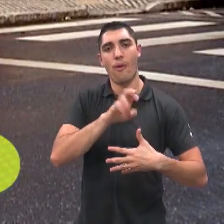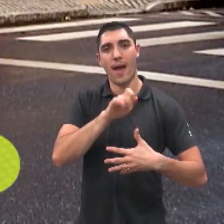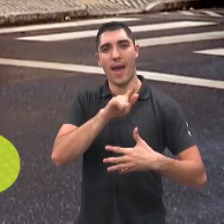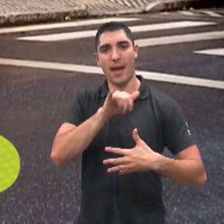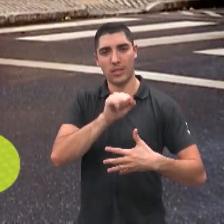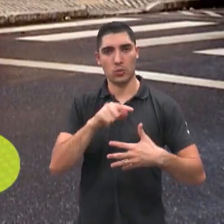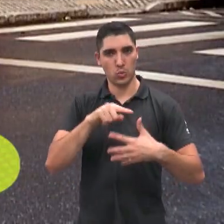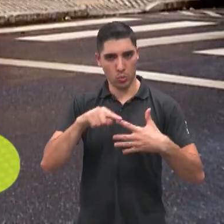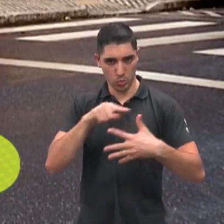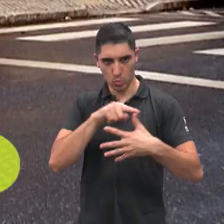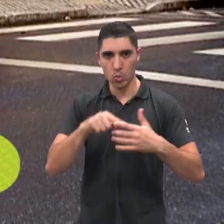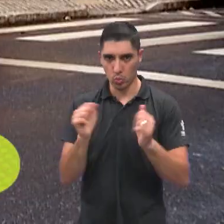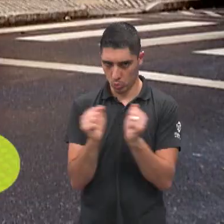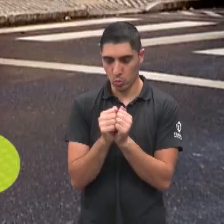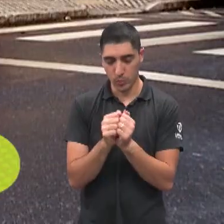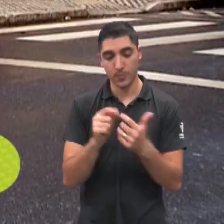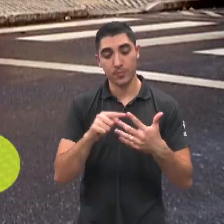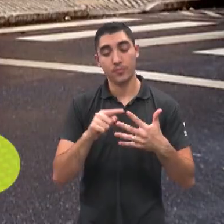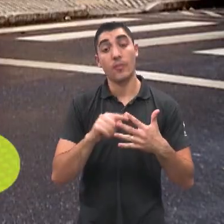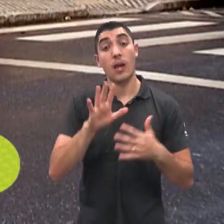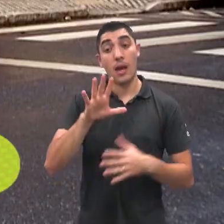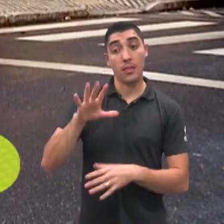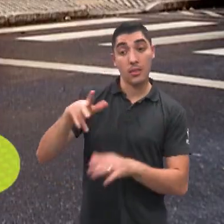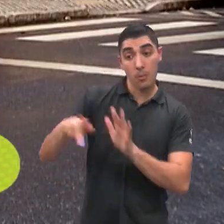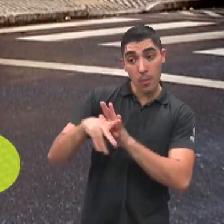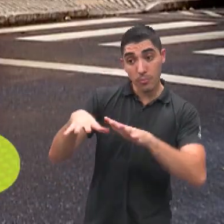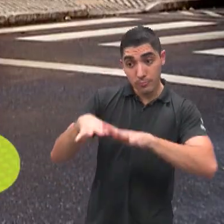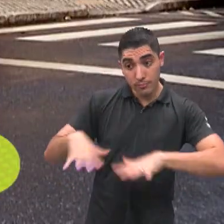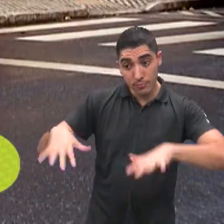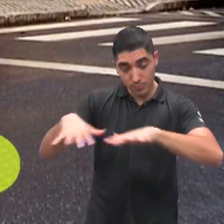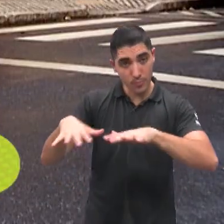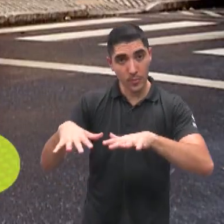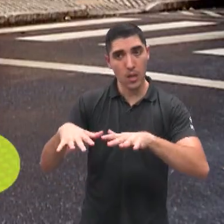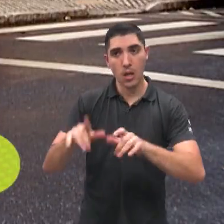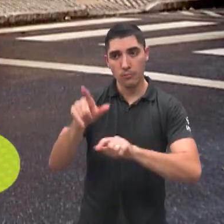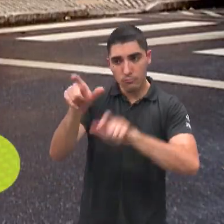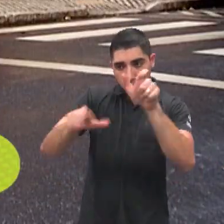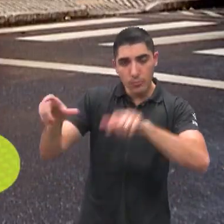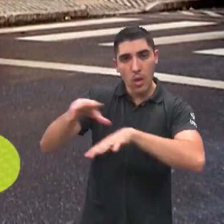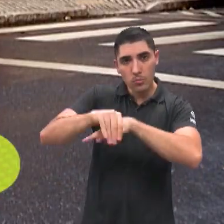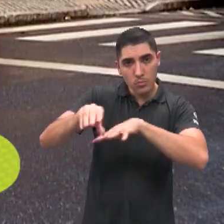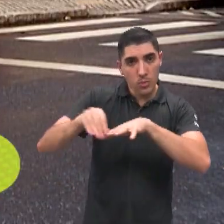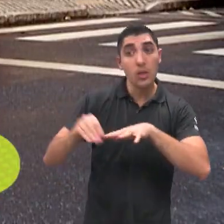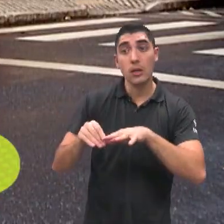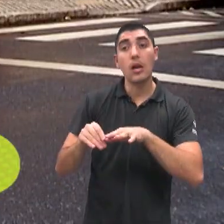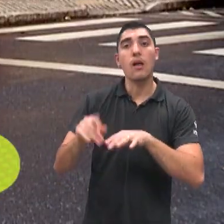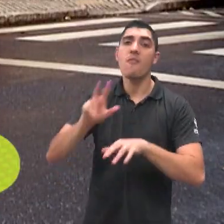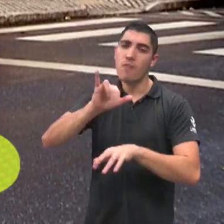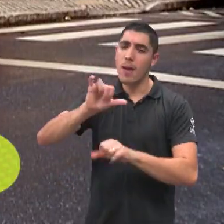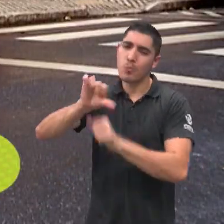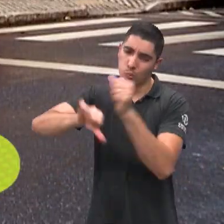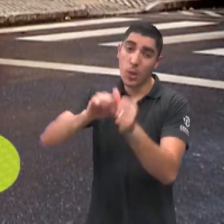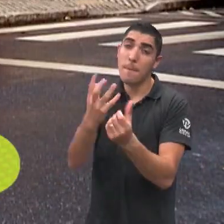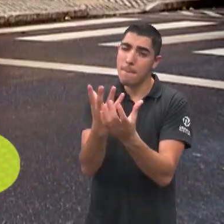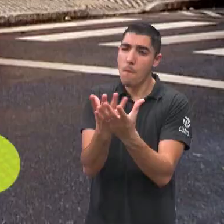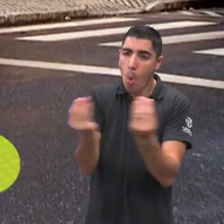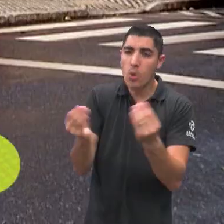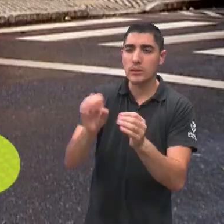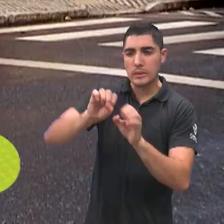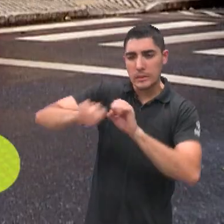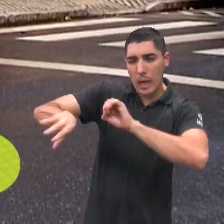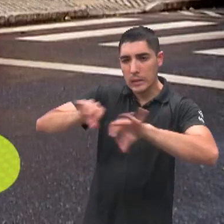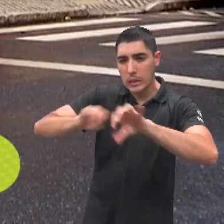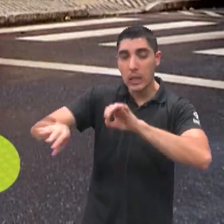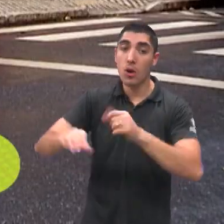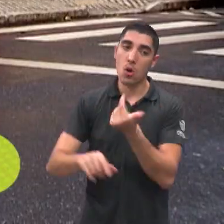falando de elenco, o São José deve ter uma reformulação grande. Muitos jogadores devem sair, evidentemente que muitos também vão chegar para compor